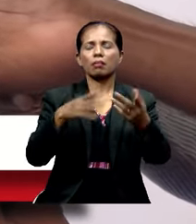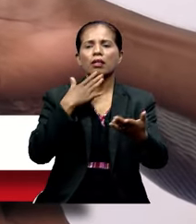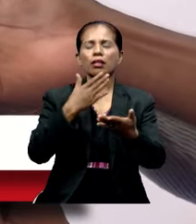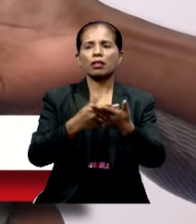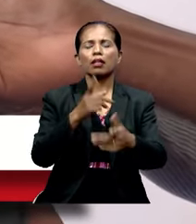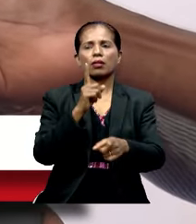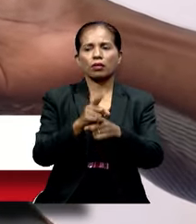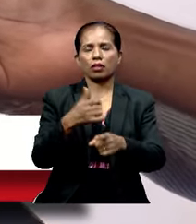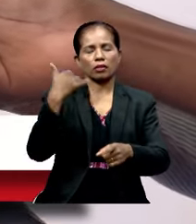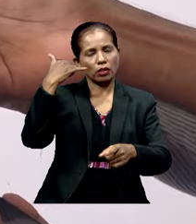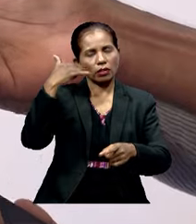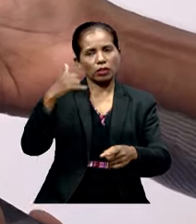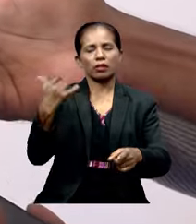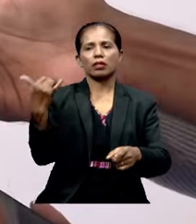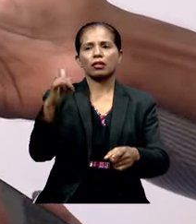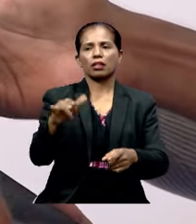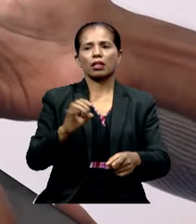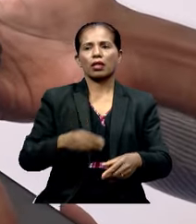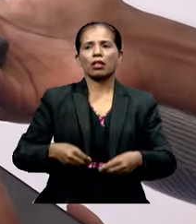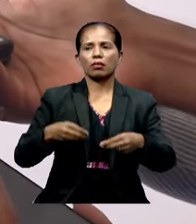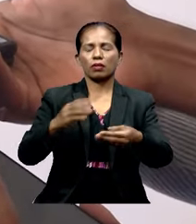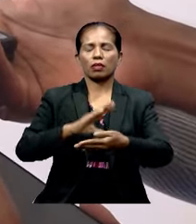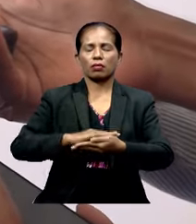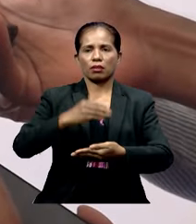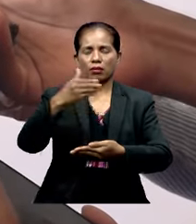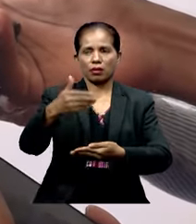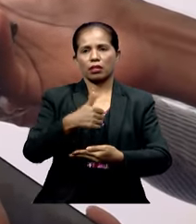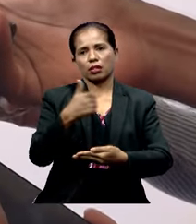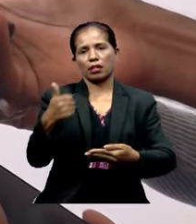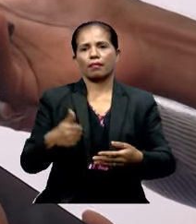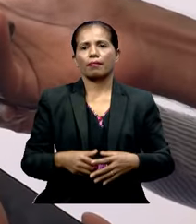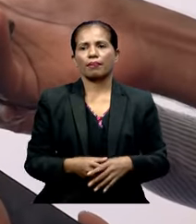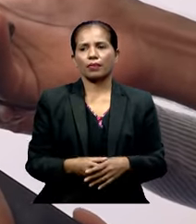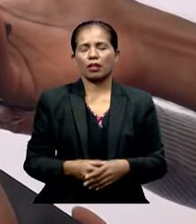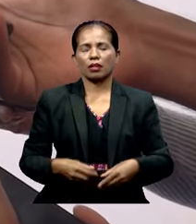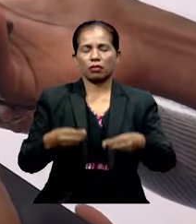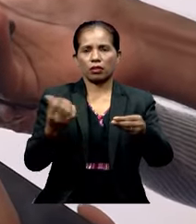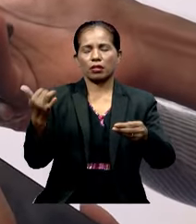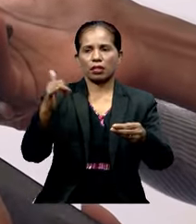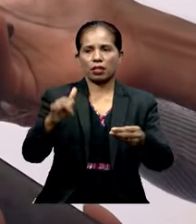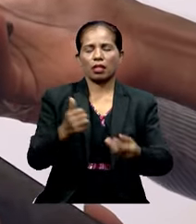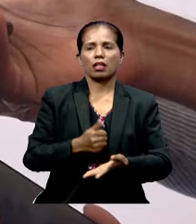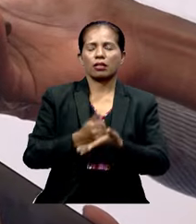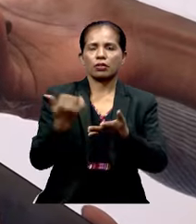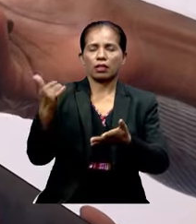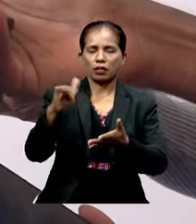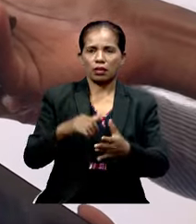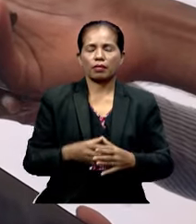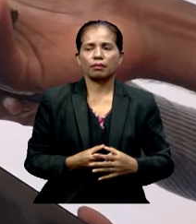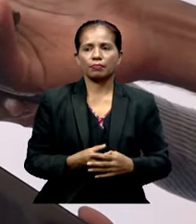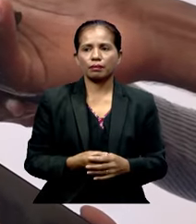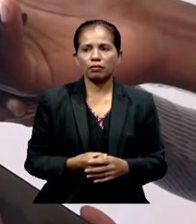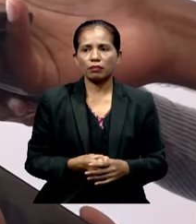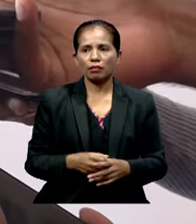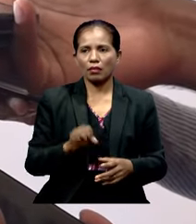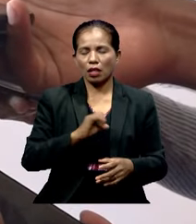Eu contacto sira ba veik. Au fo laptop ba balu, fo dané, fo hena ba, ajuda sira. Balu ha